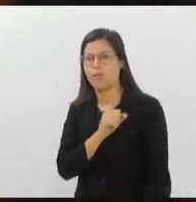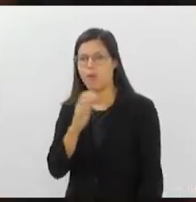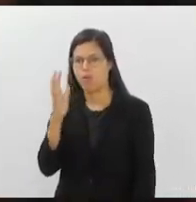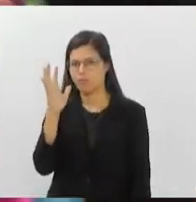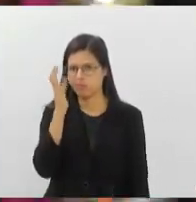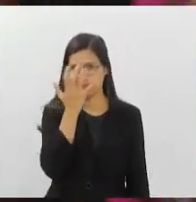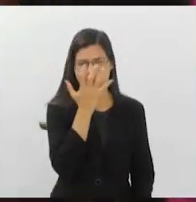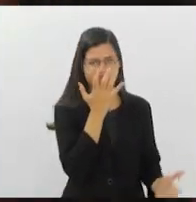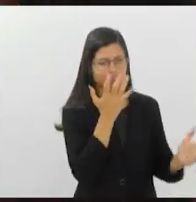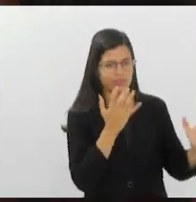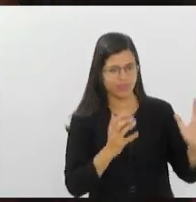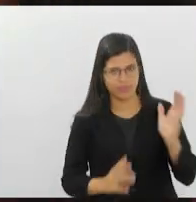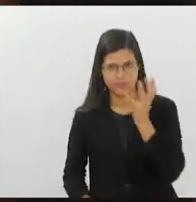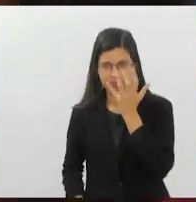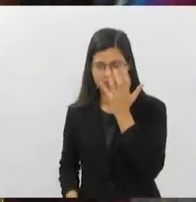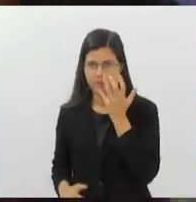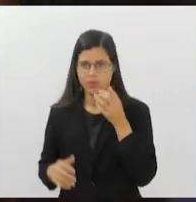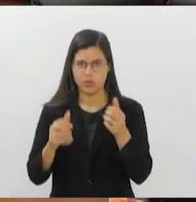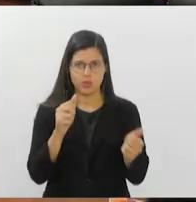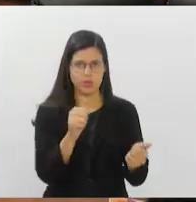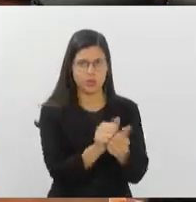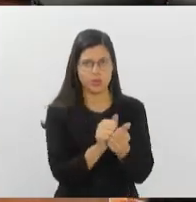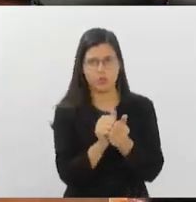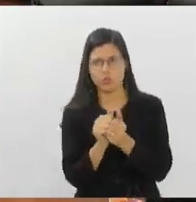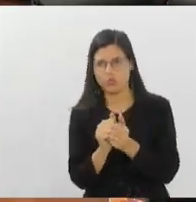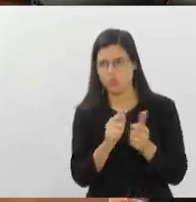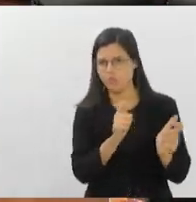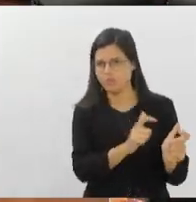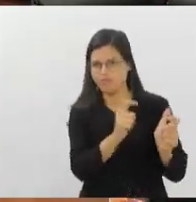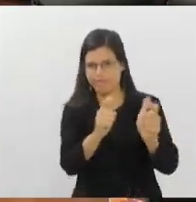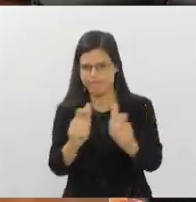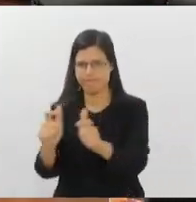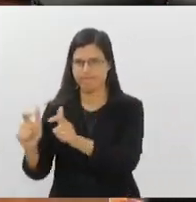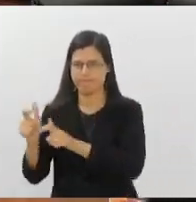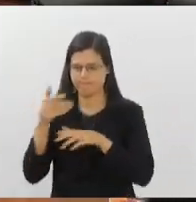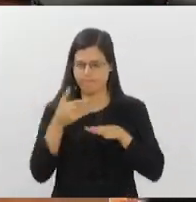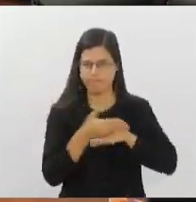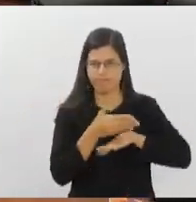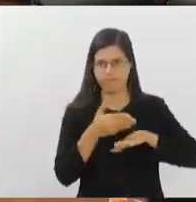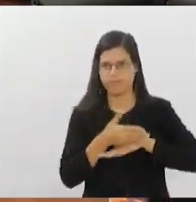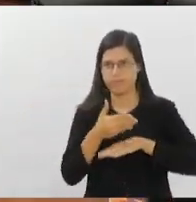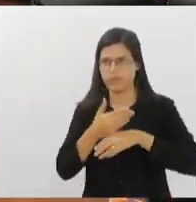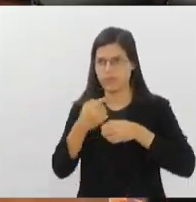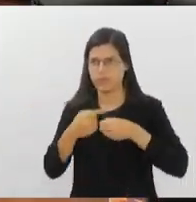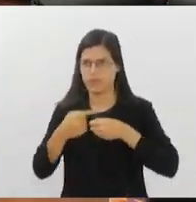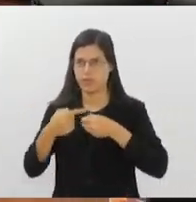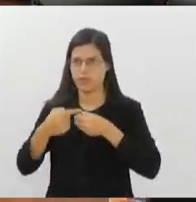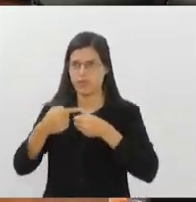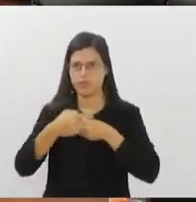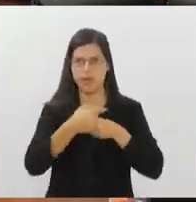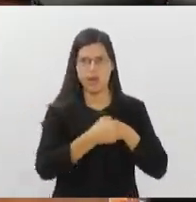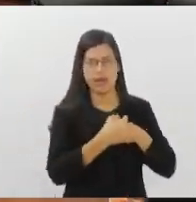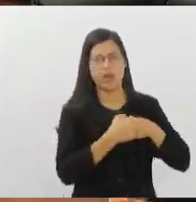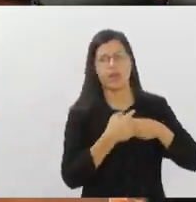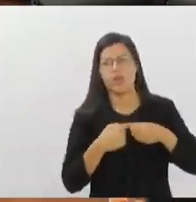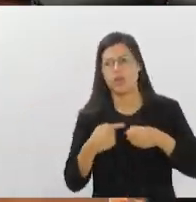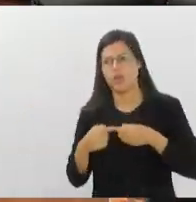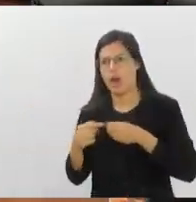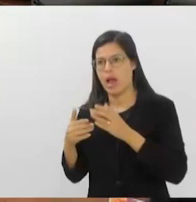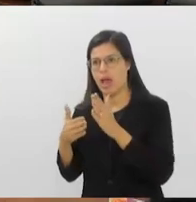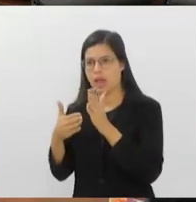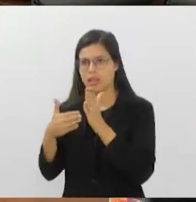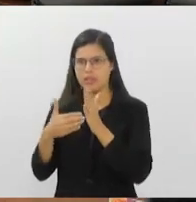Você de Colombina, juntos onde for, engenho, engenho de Dentro da